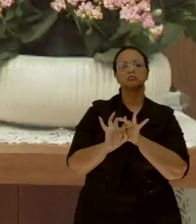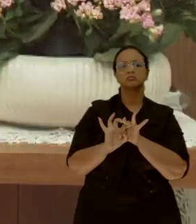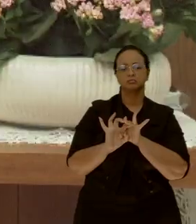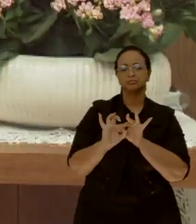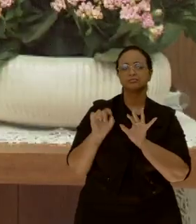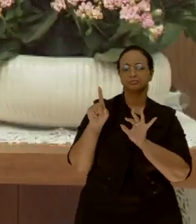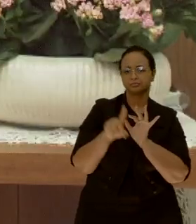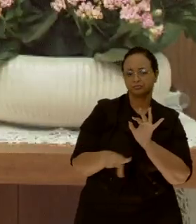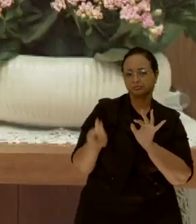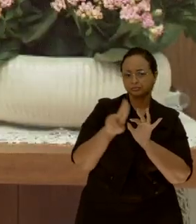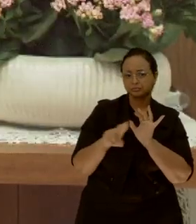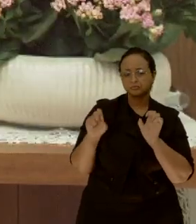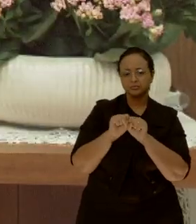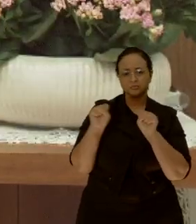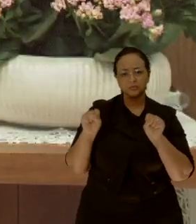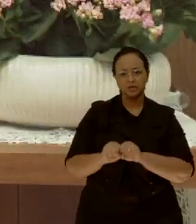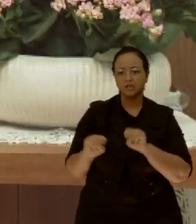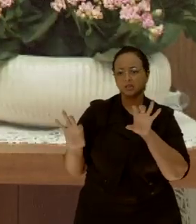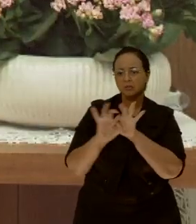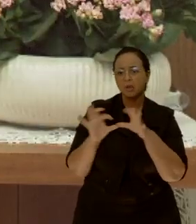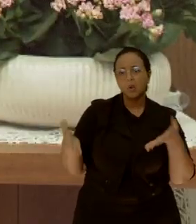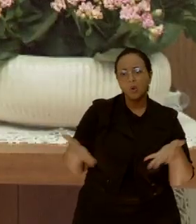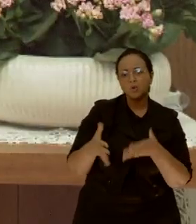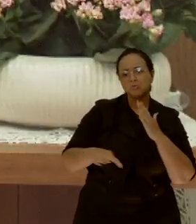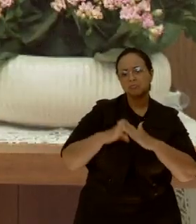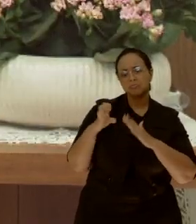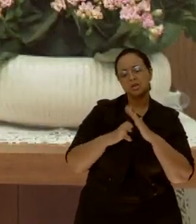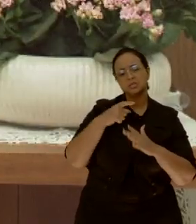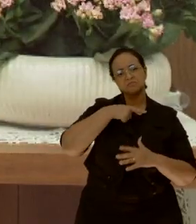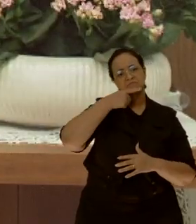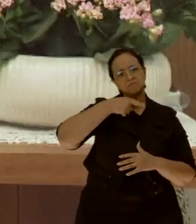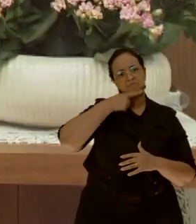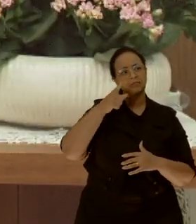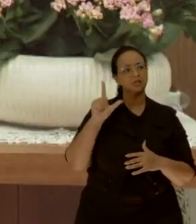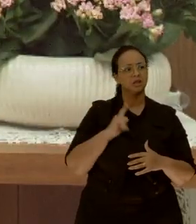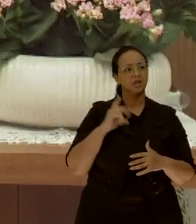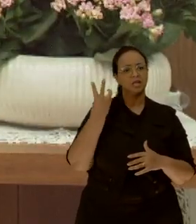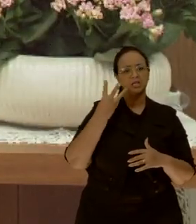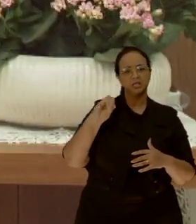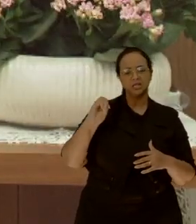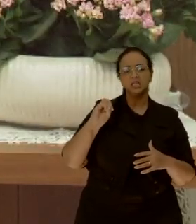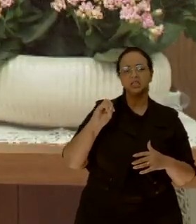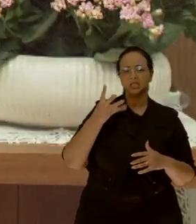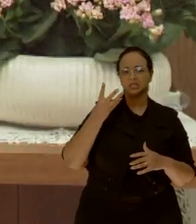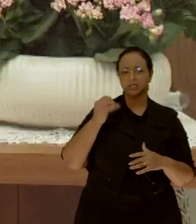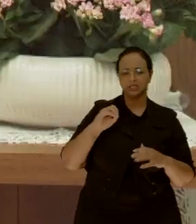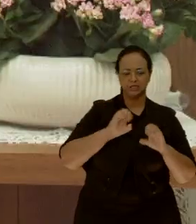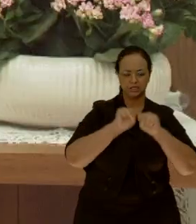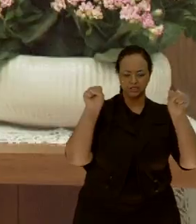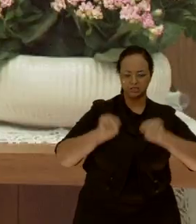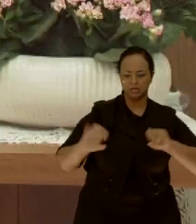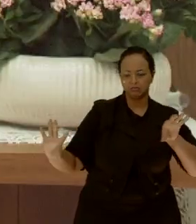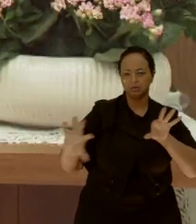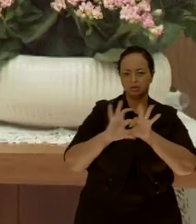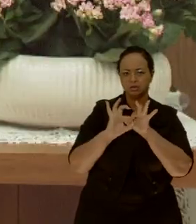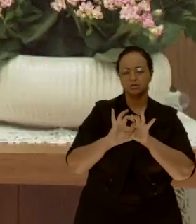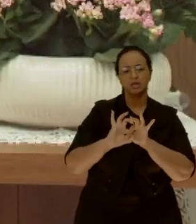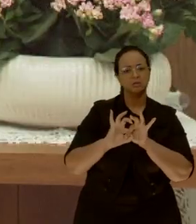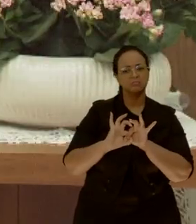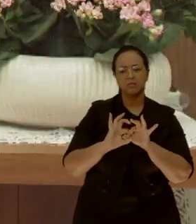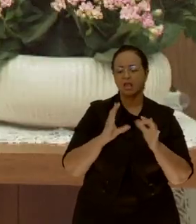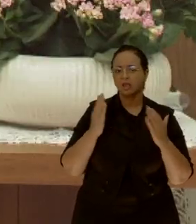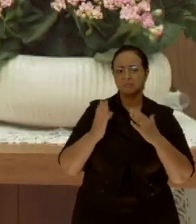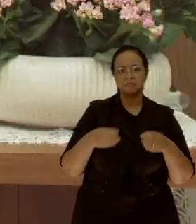que raramente uma empresa consegue ter. Nós temos 30 sistemas integrados, é um